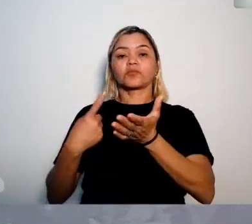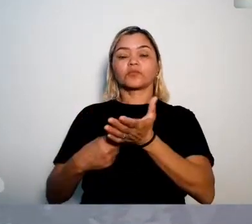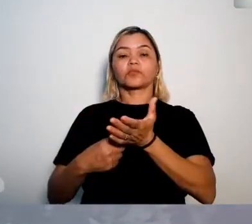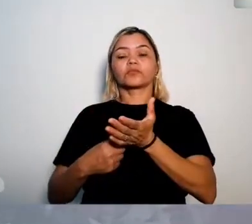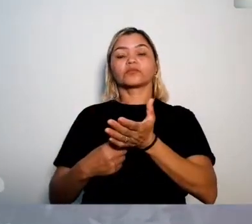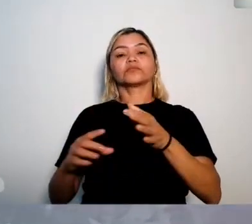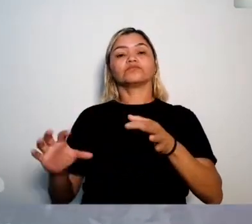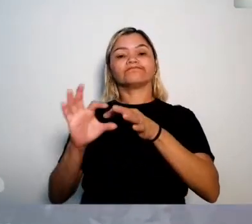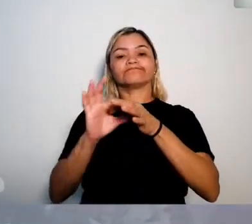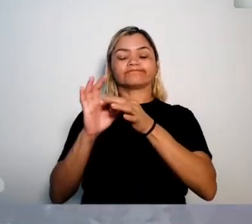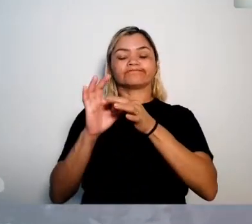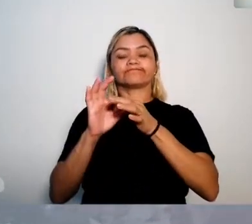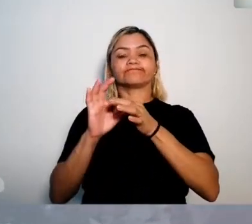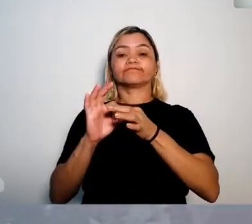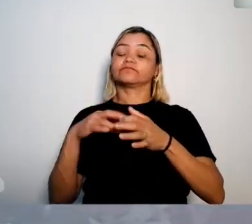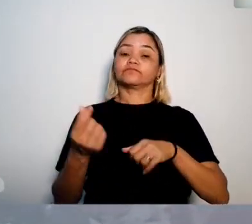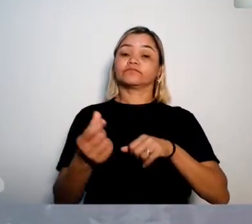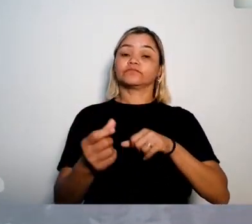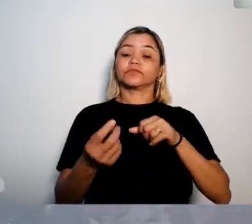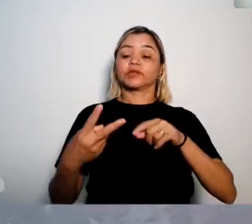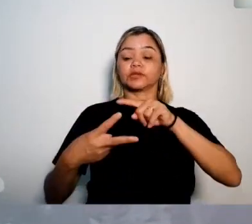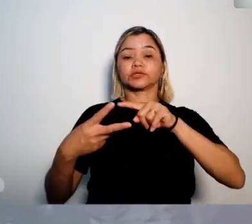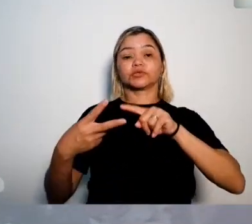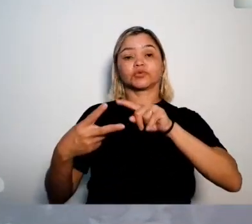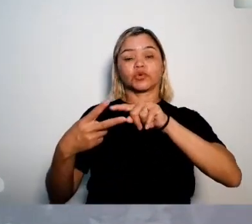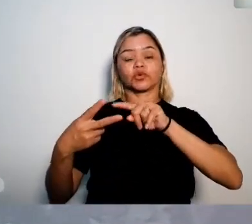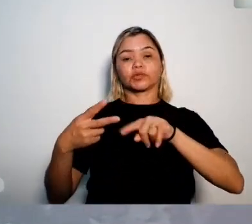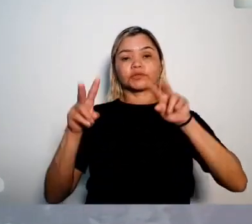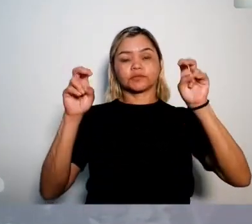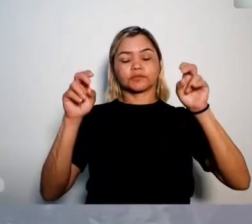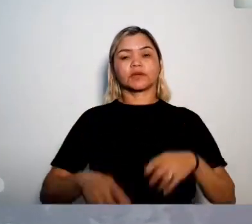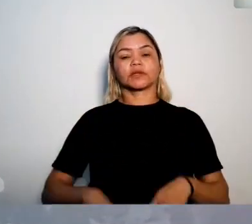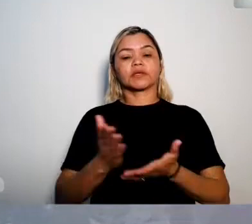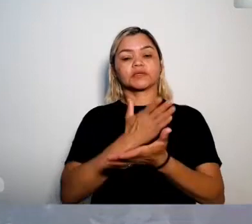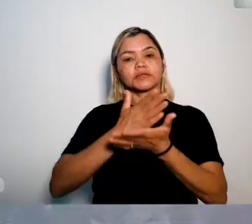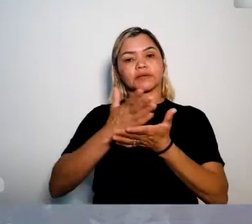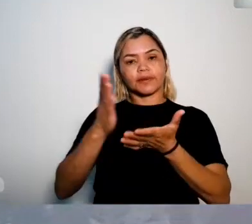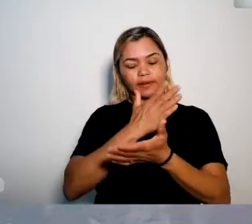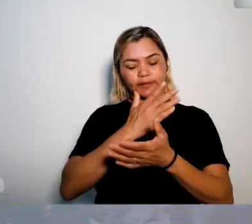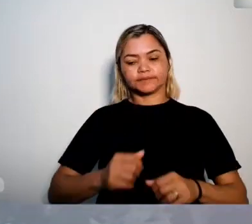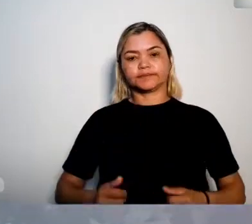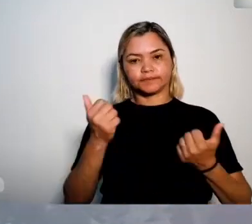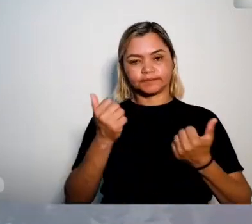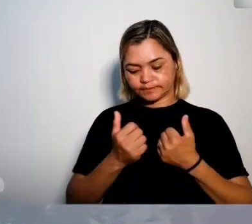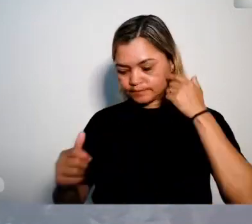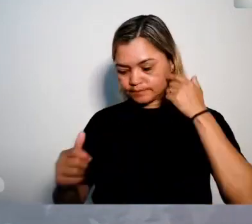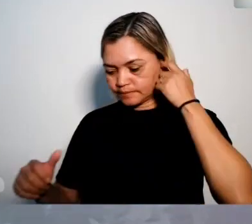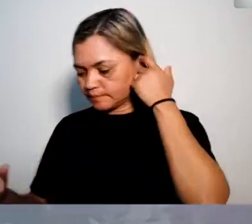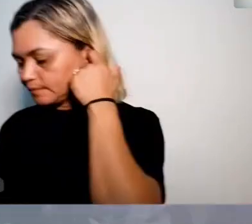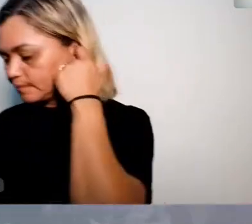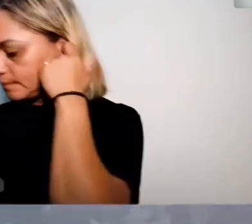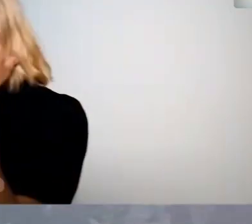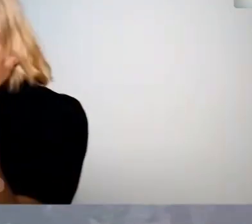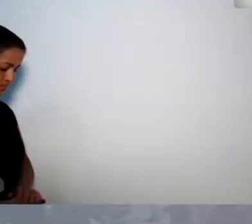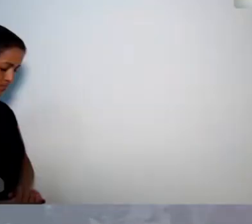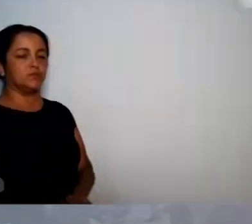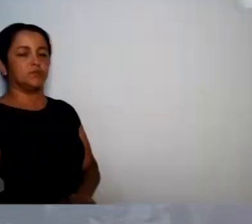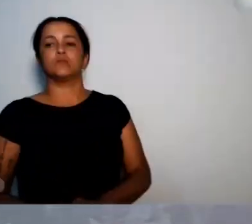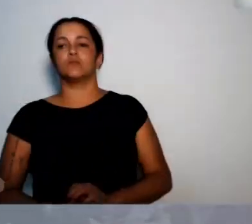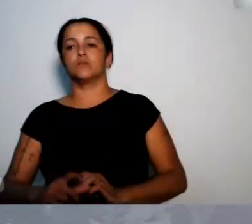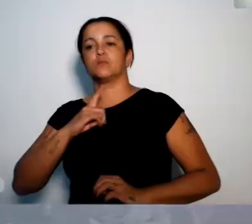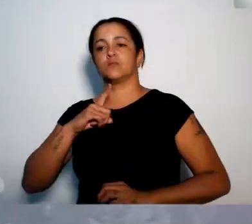tratar esses dois pontos de maneira separada, para que vocês possam entender depois a maneira que pretendo votar esse